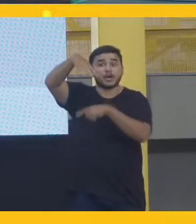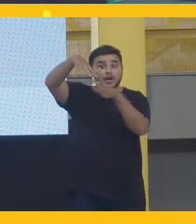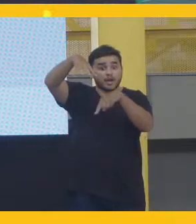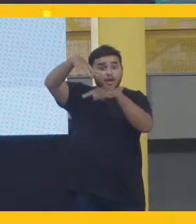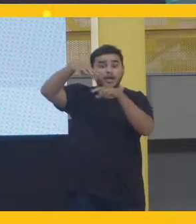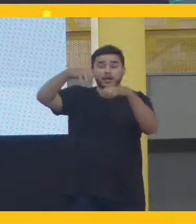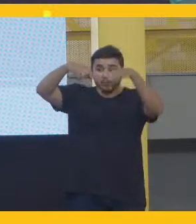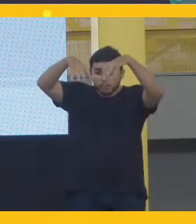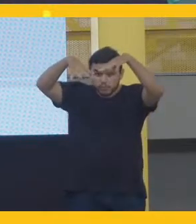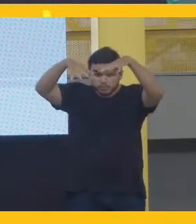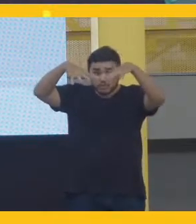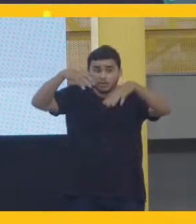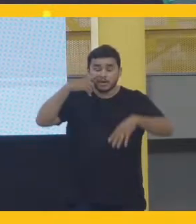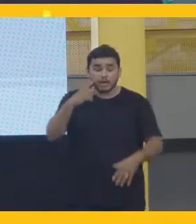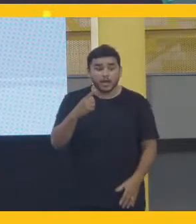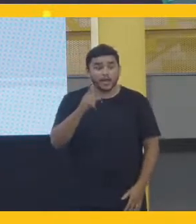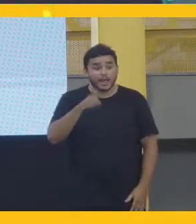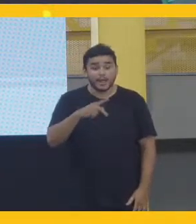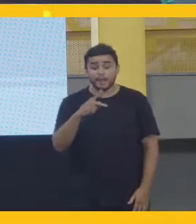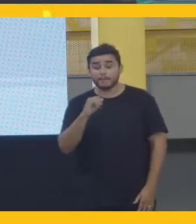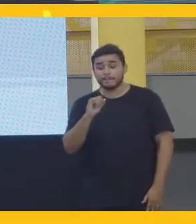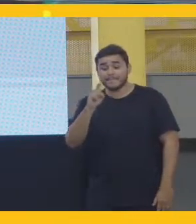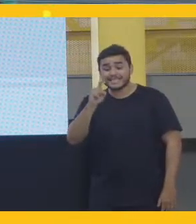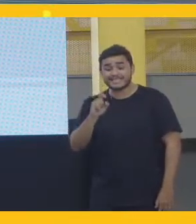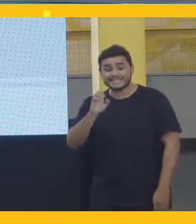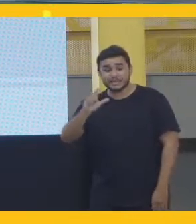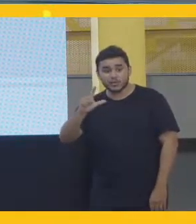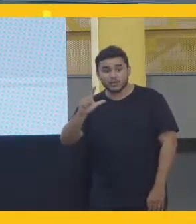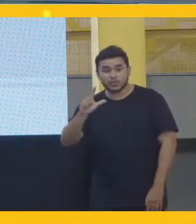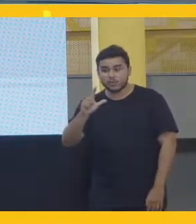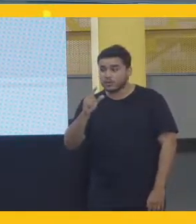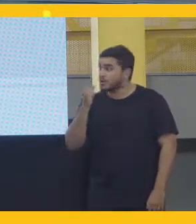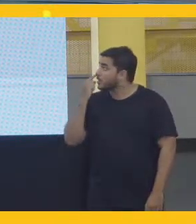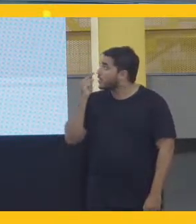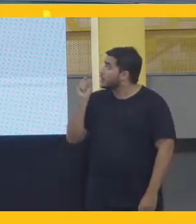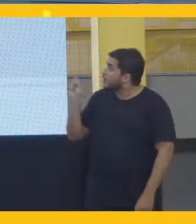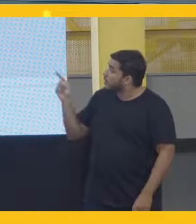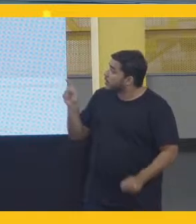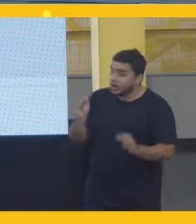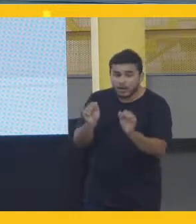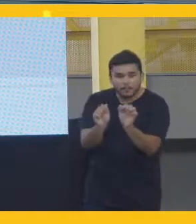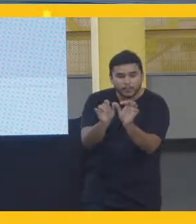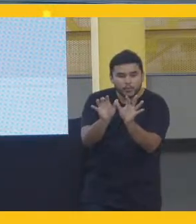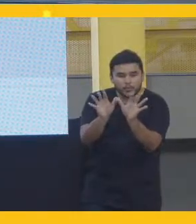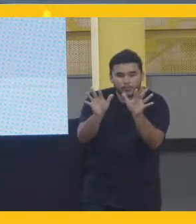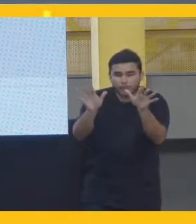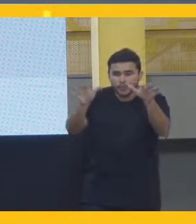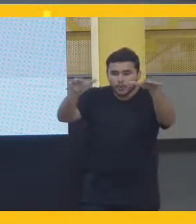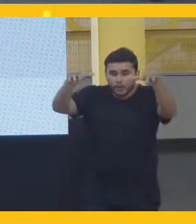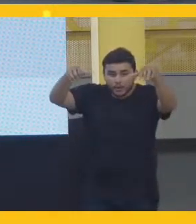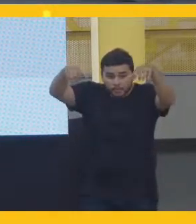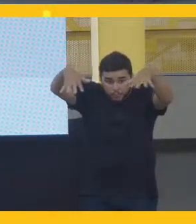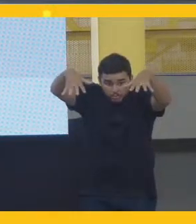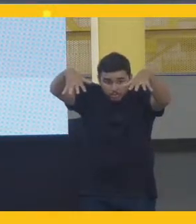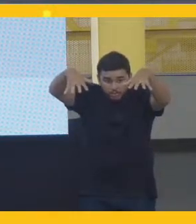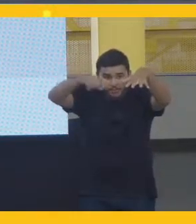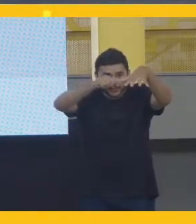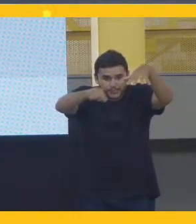chamado pincel. Pincel onde os raios se juntam. Pincel onde os raios se espalham. Ou